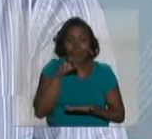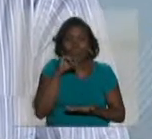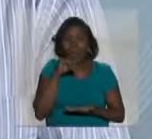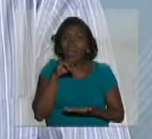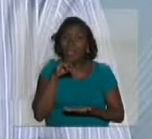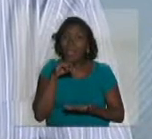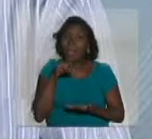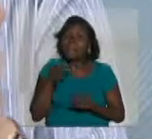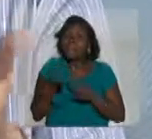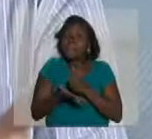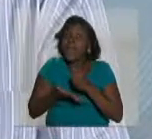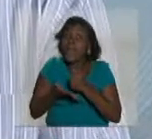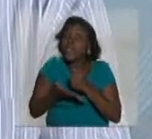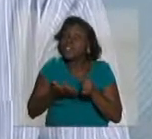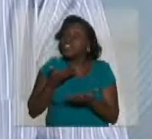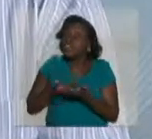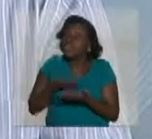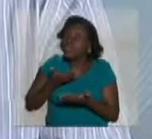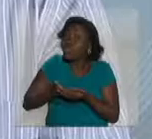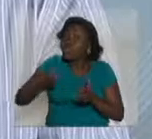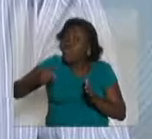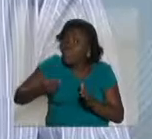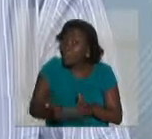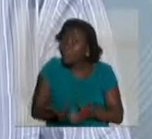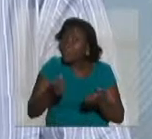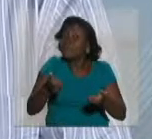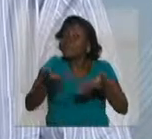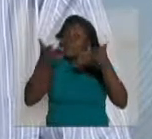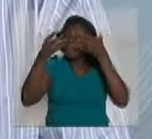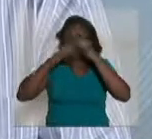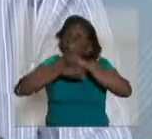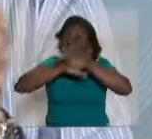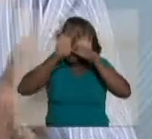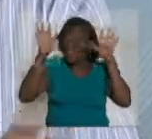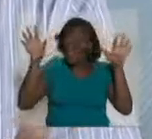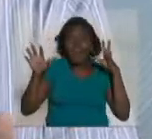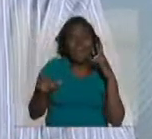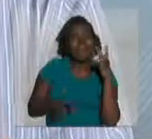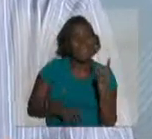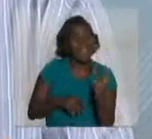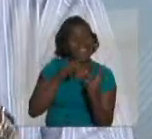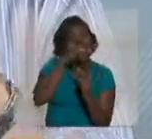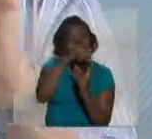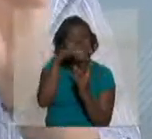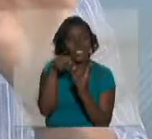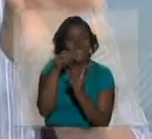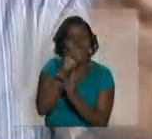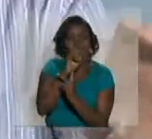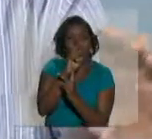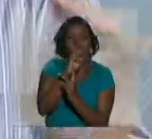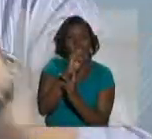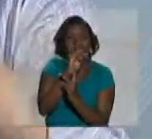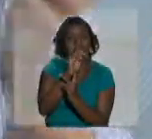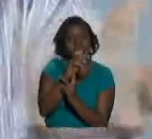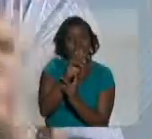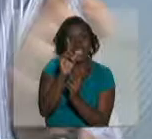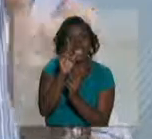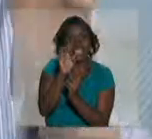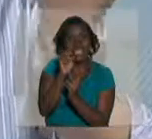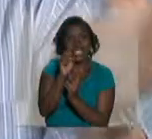feita com base em estudos aprofundados, que indiquem, a gente chama pares de origem e destino, né? Pessoal